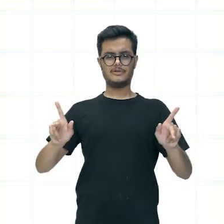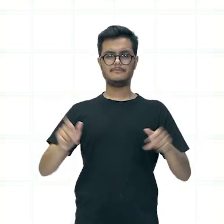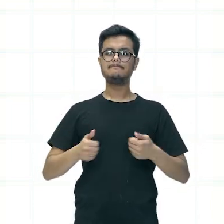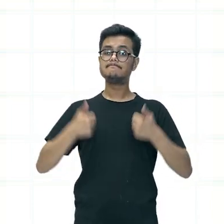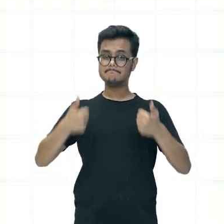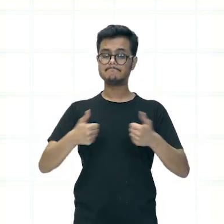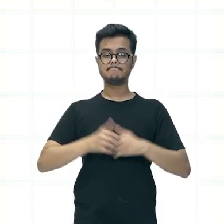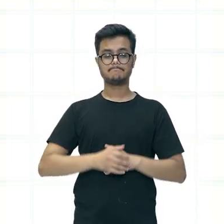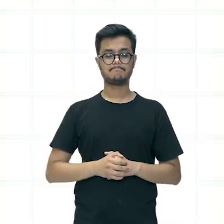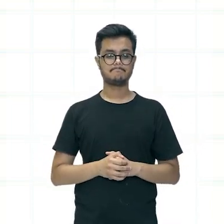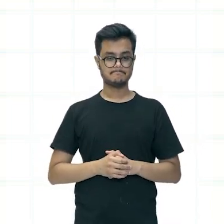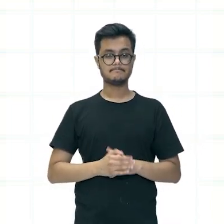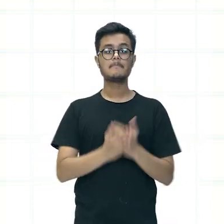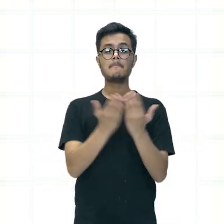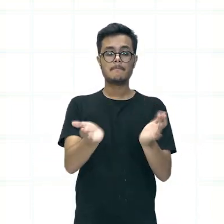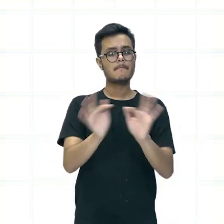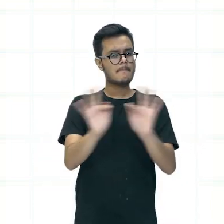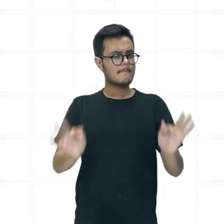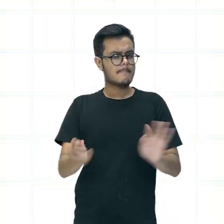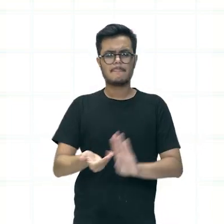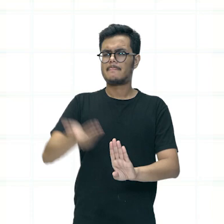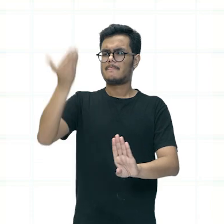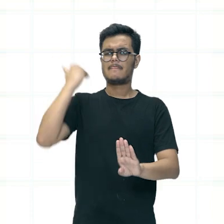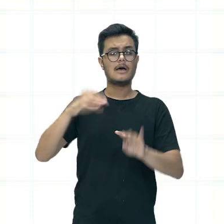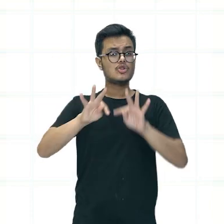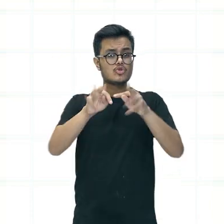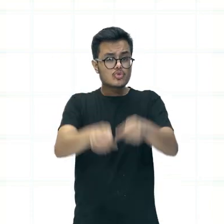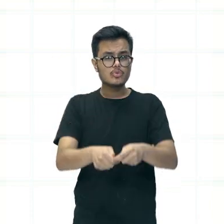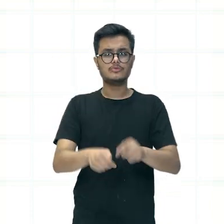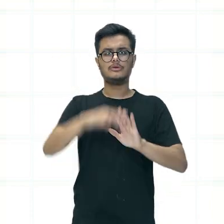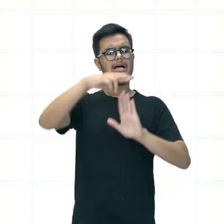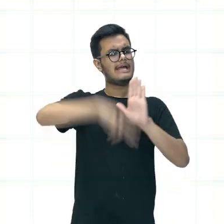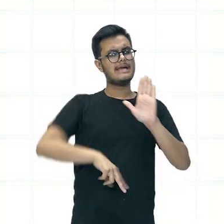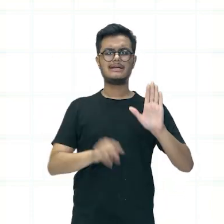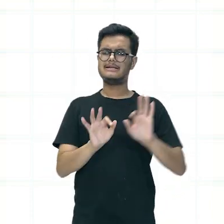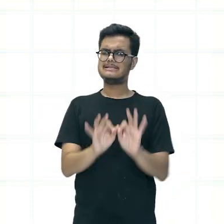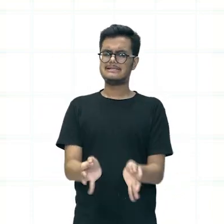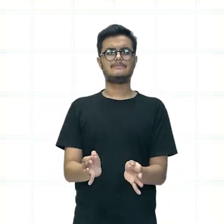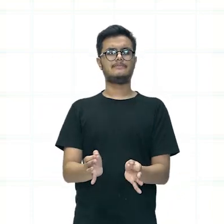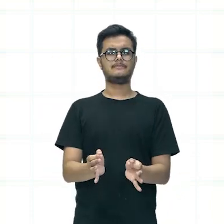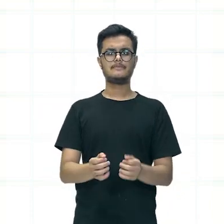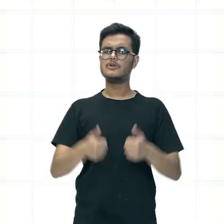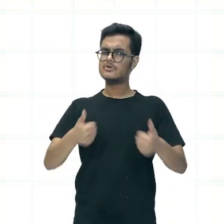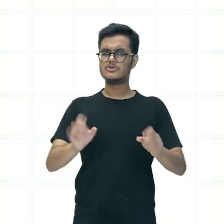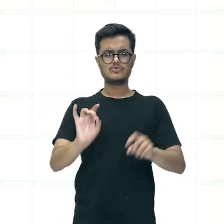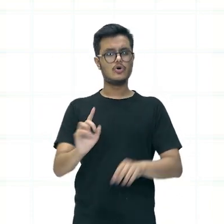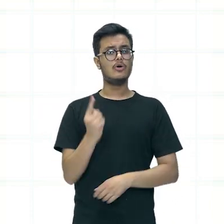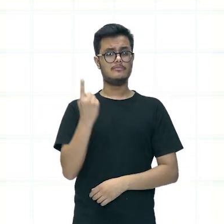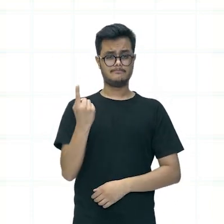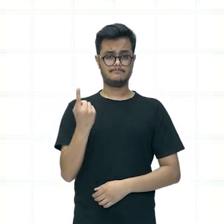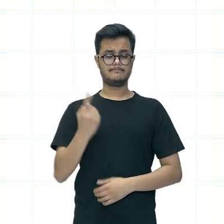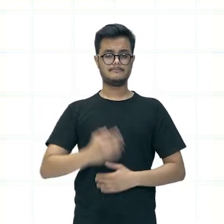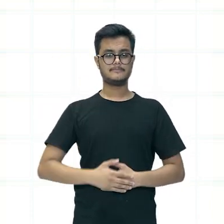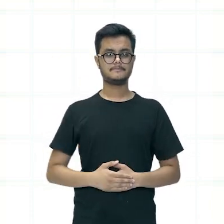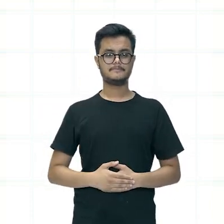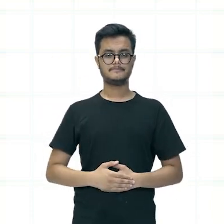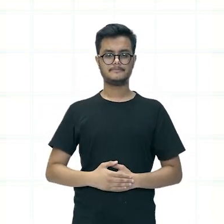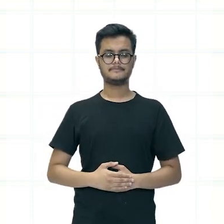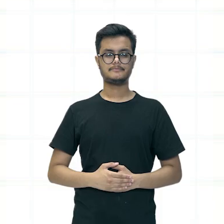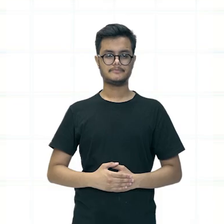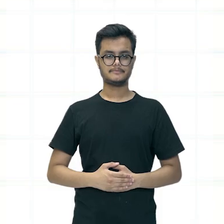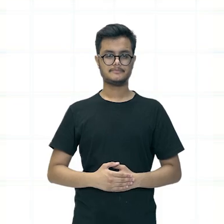sujeito. Aqui não. O passado do verbo é para todo mundo, tá bom? Ele tem uma única forma, certo? Agora